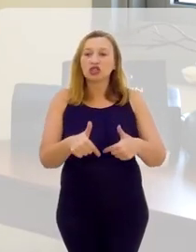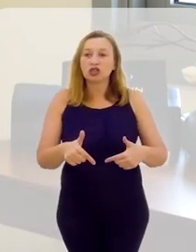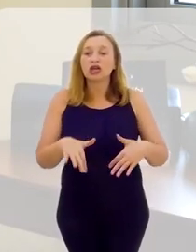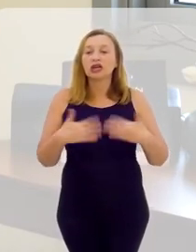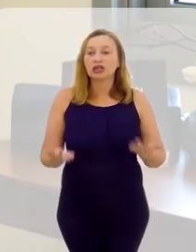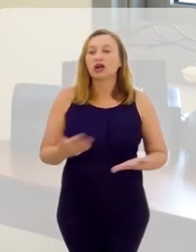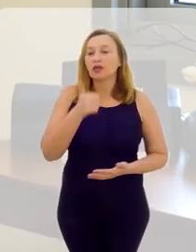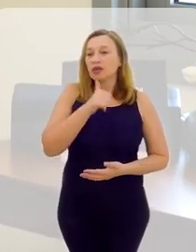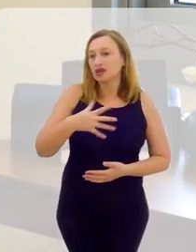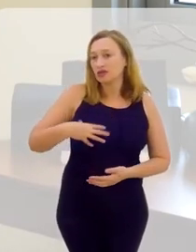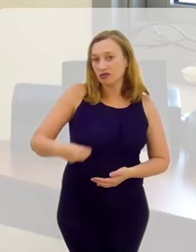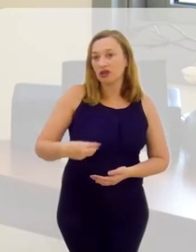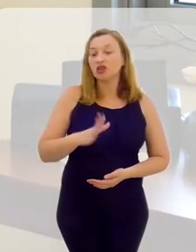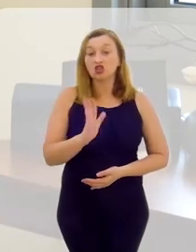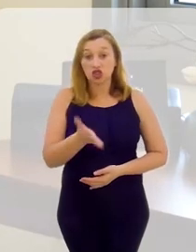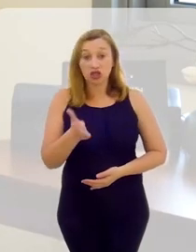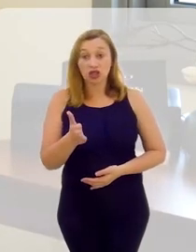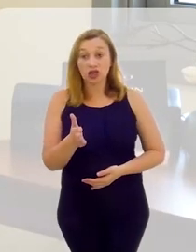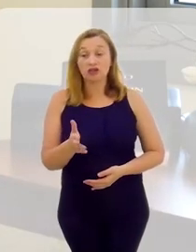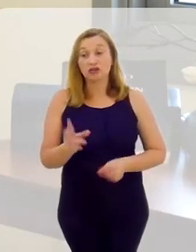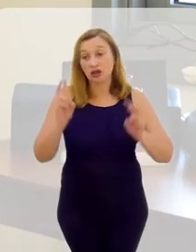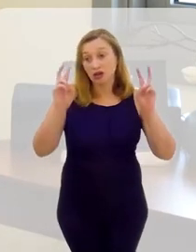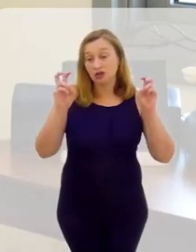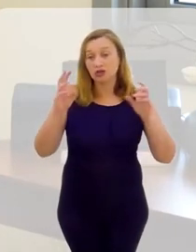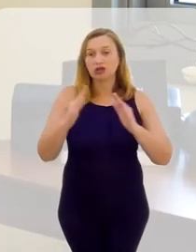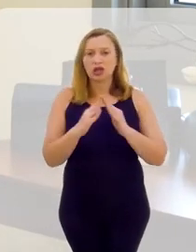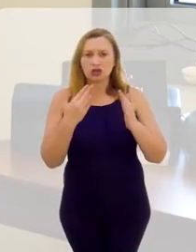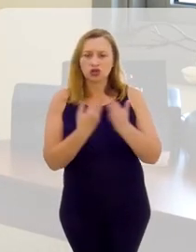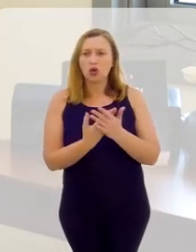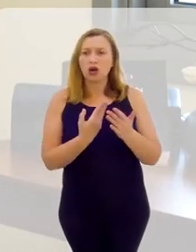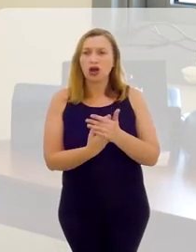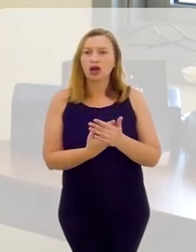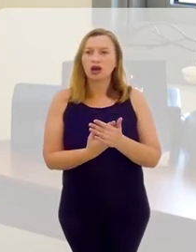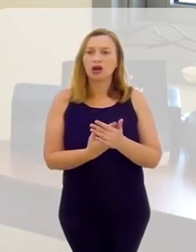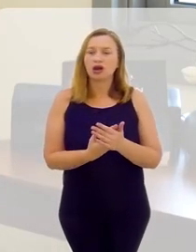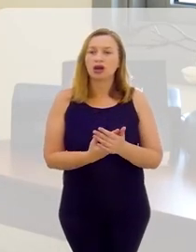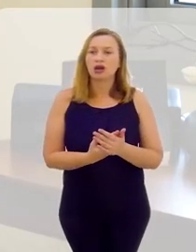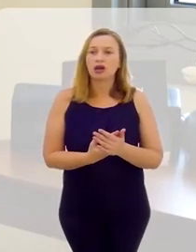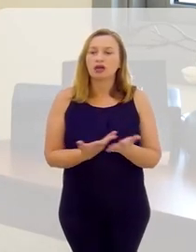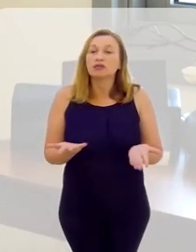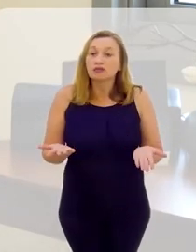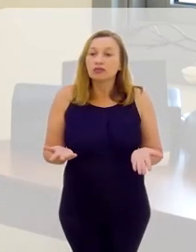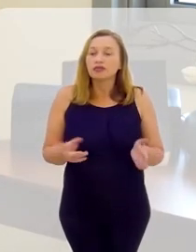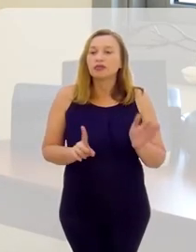tratar. Então, a minha filha, por exemplo, já teve casos dela aqui na escola.